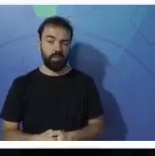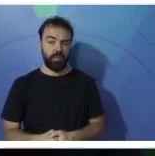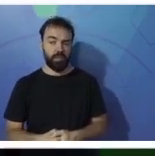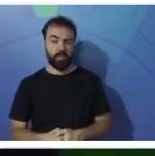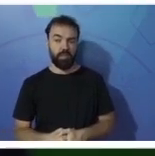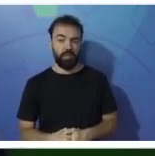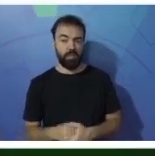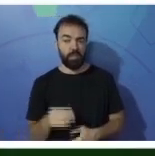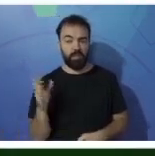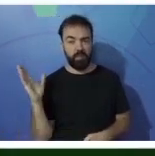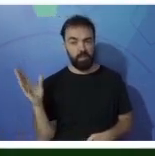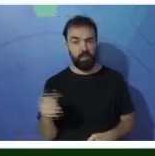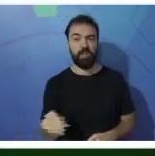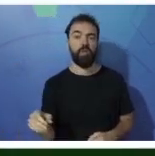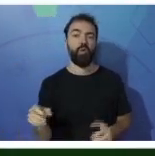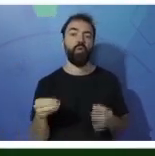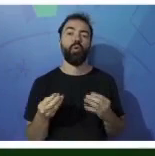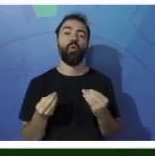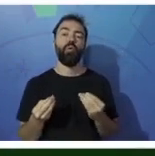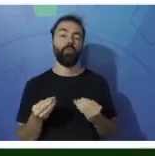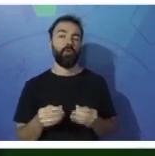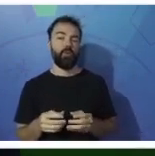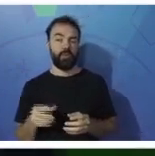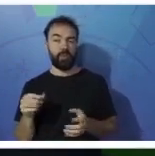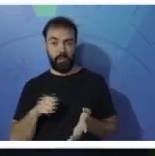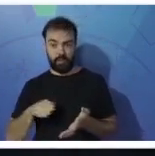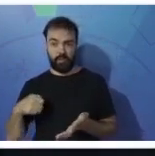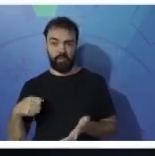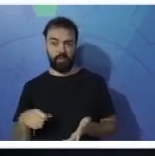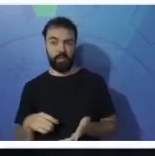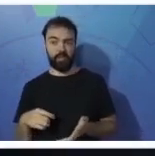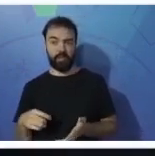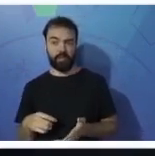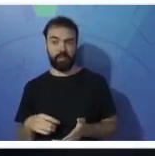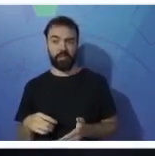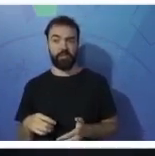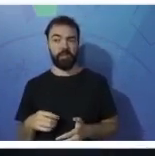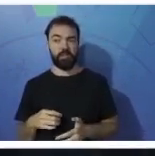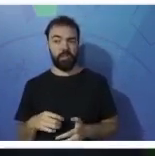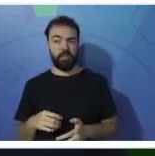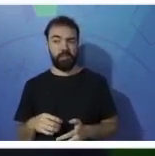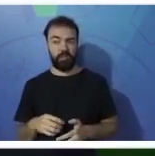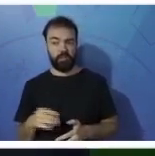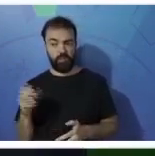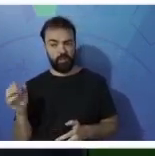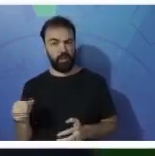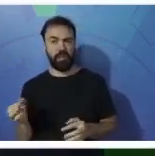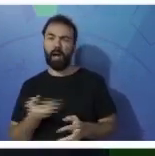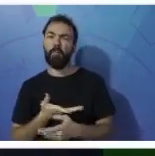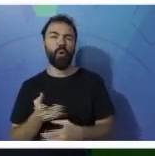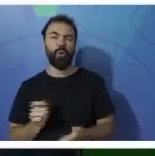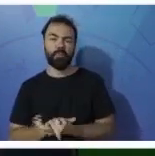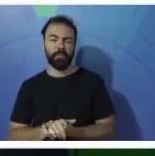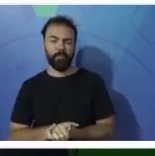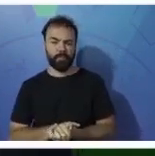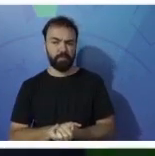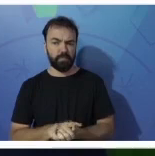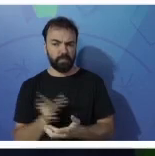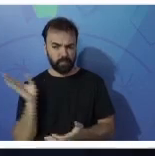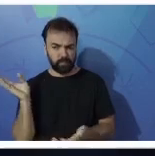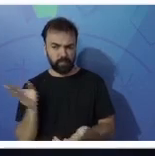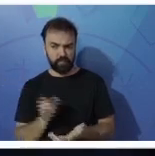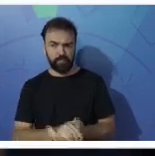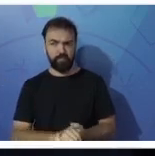É só. Até logo. Você pode colocar beijos, saudades, é logo nos